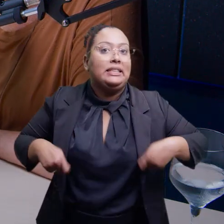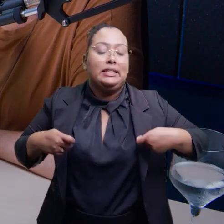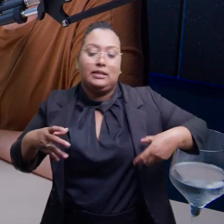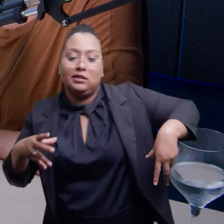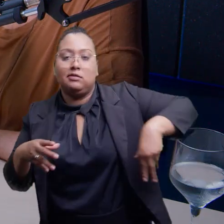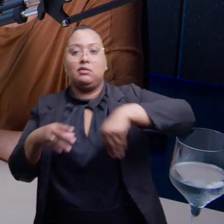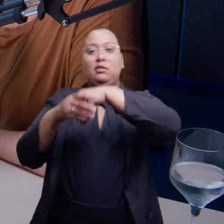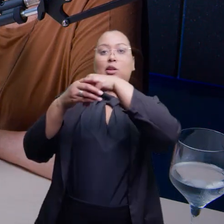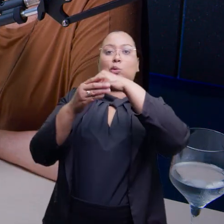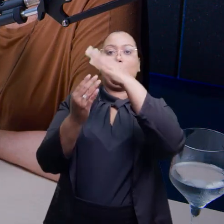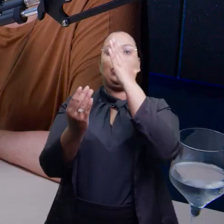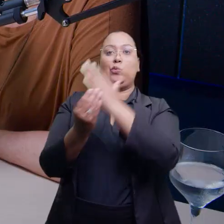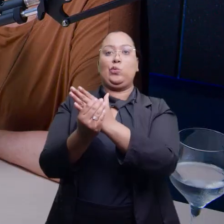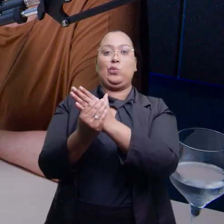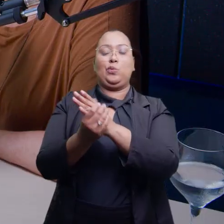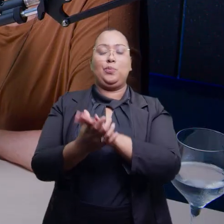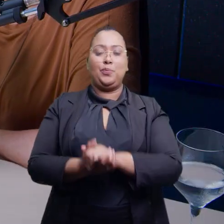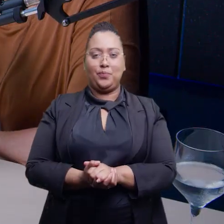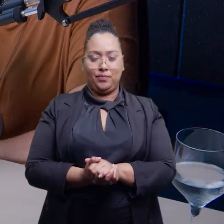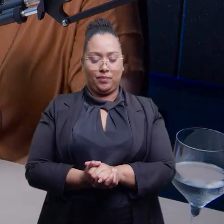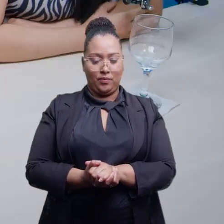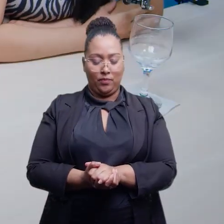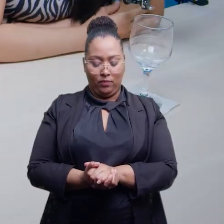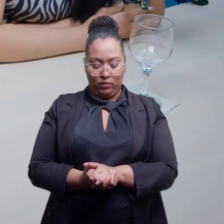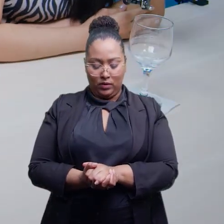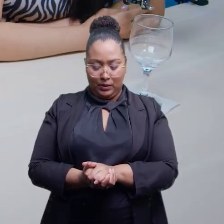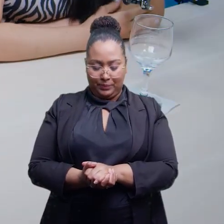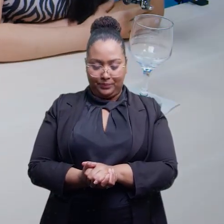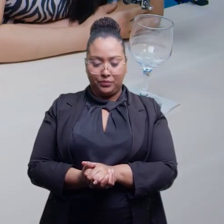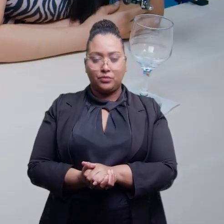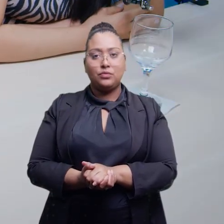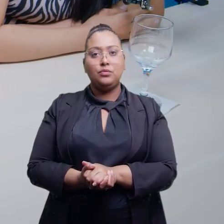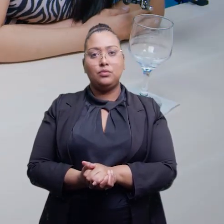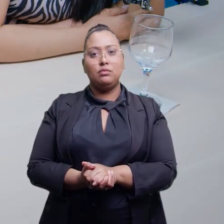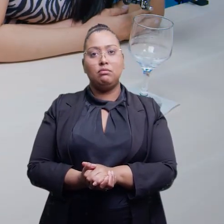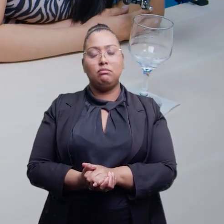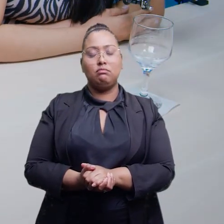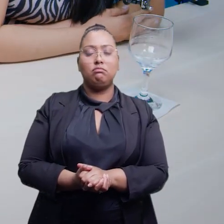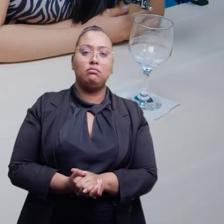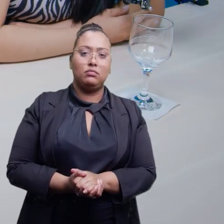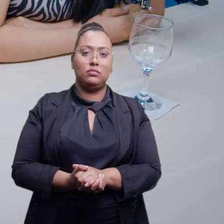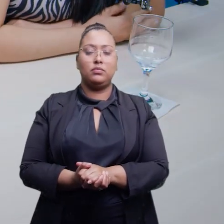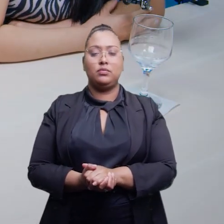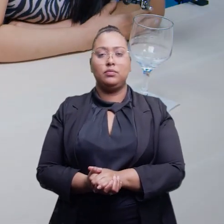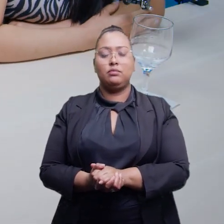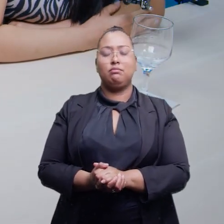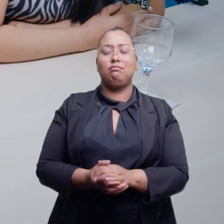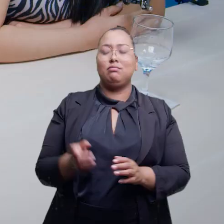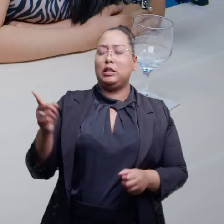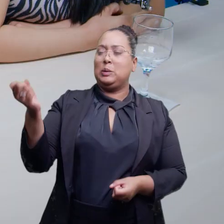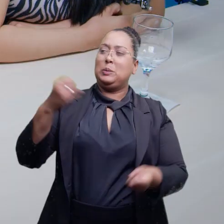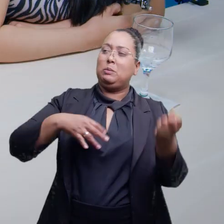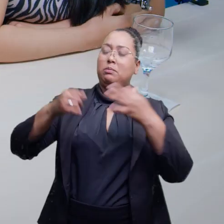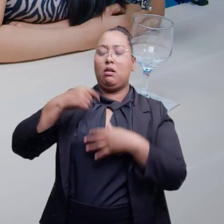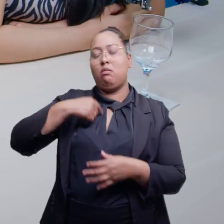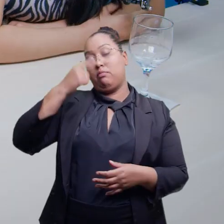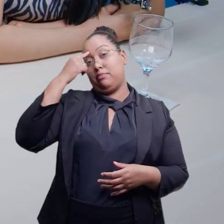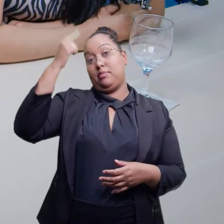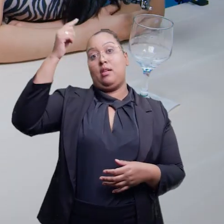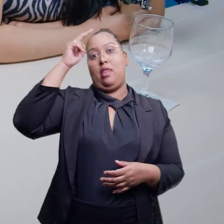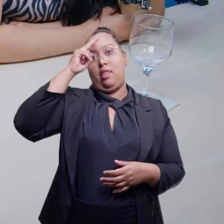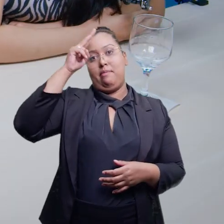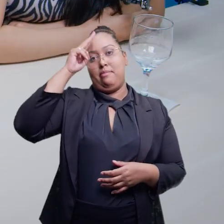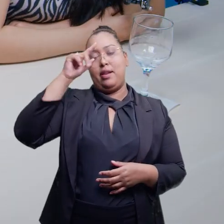dentro do processo. Deixa eu até fazer um adendo, que eu me lembrei agora, a Vera contando dessas histórias, eu me